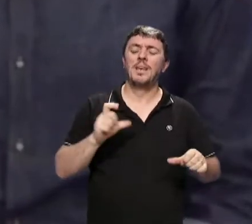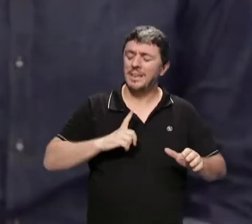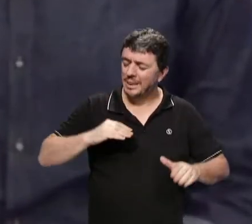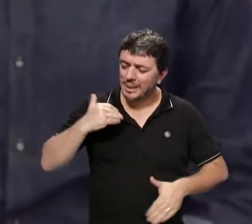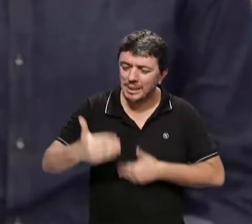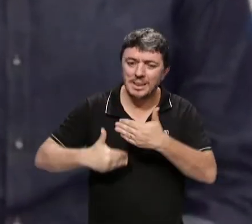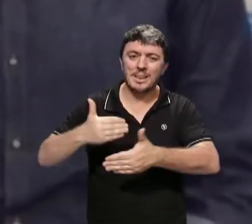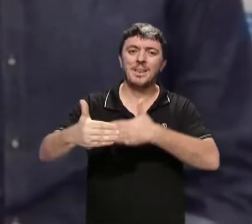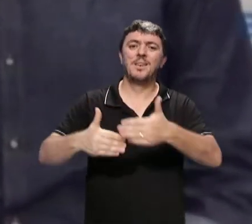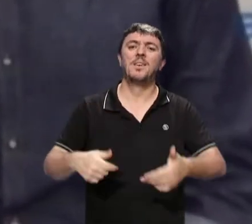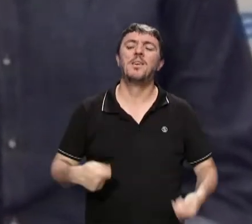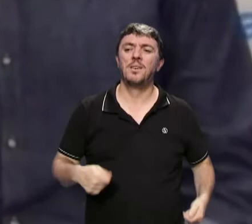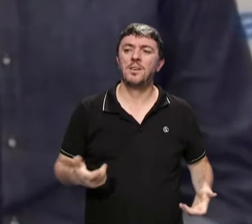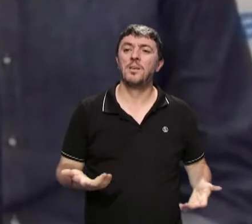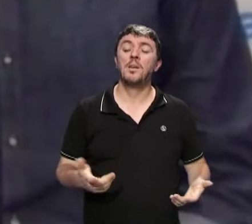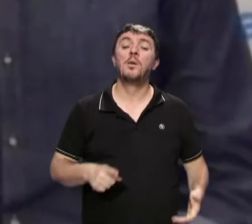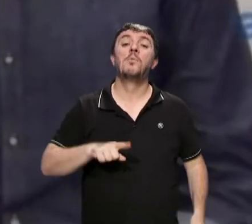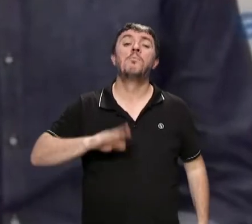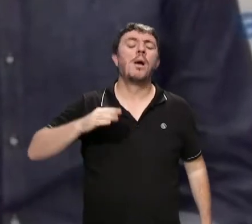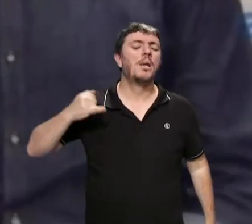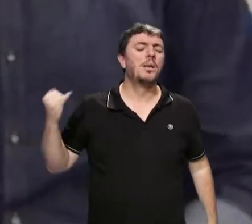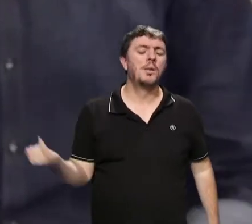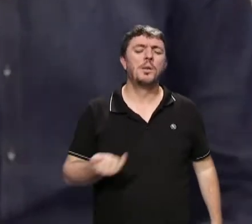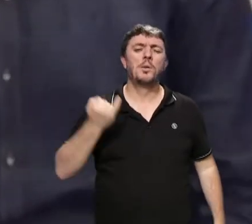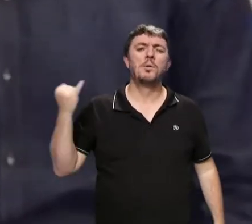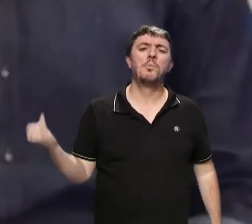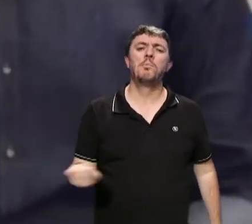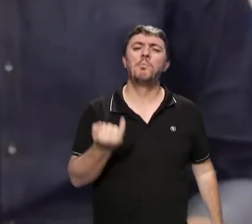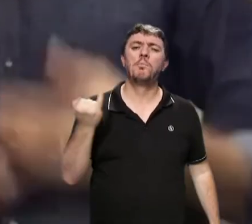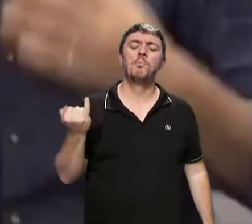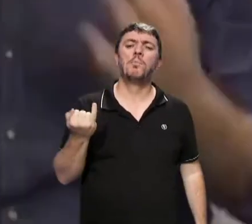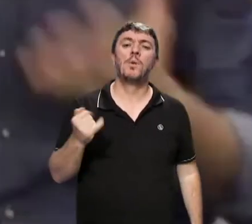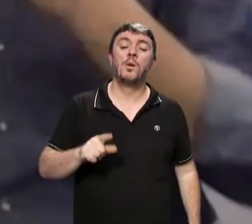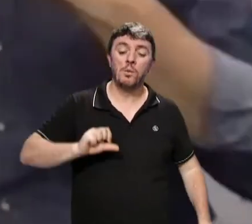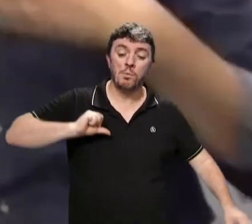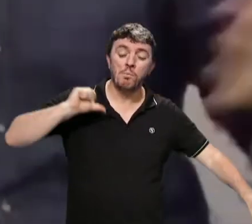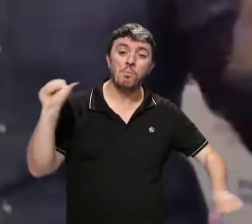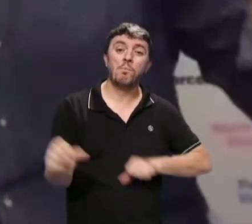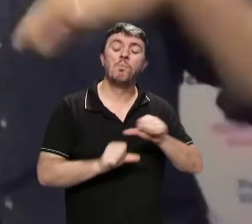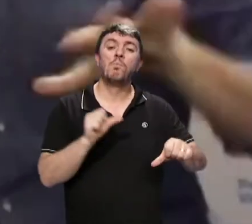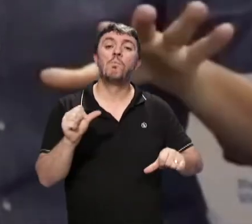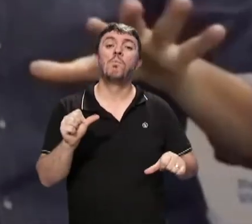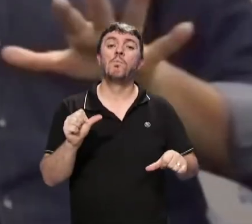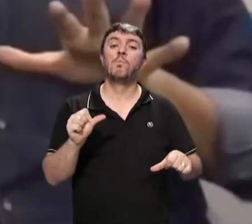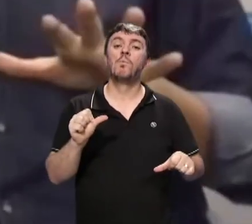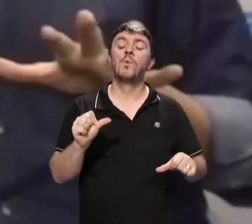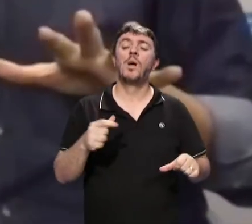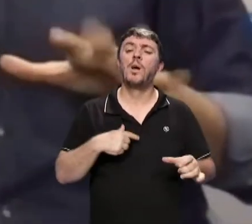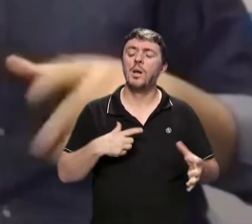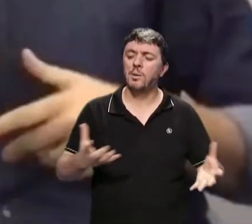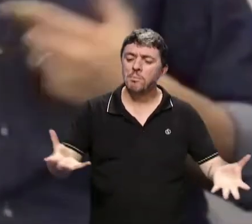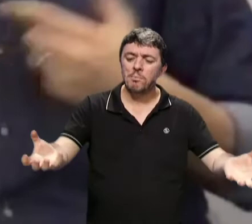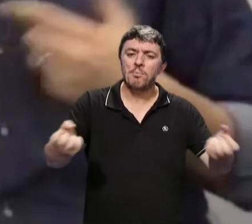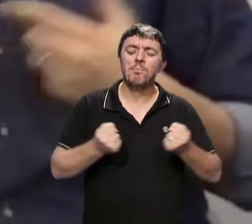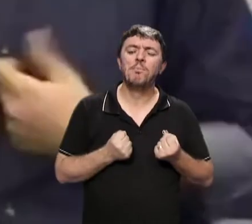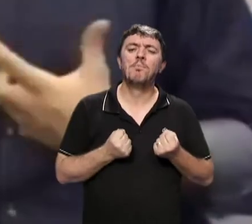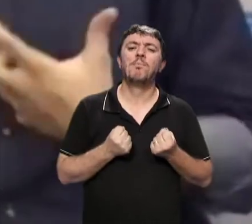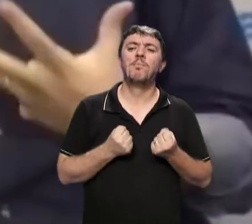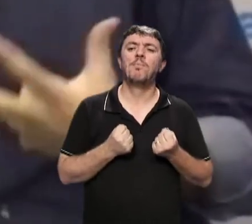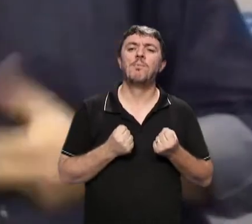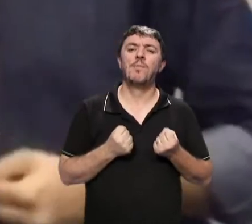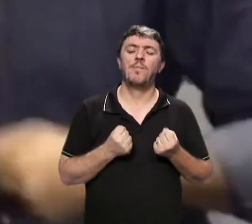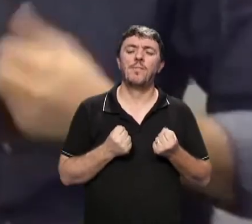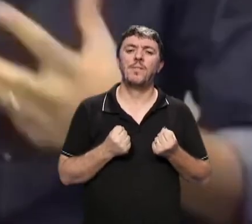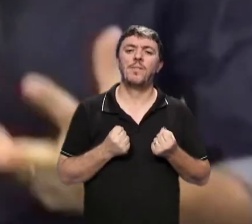né? É mais importante até do que você mudar, é você estar tá aberto a receber. Sim. Porque no fim das contas, talvez você não